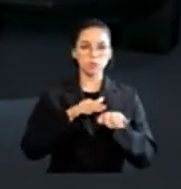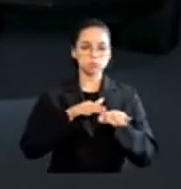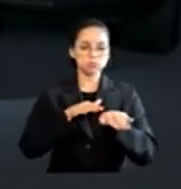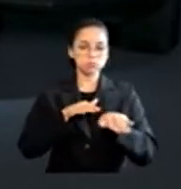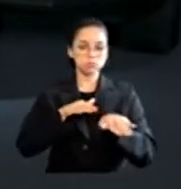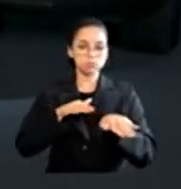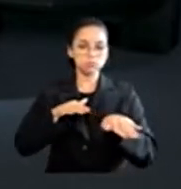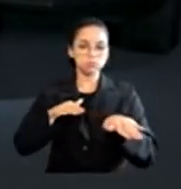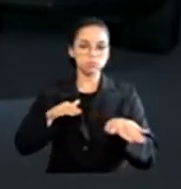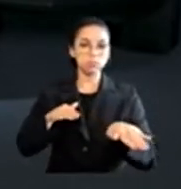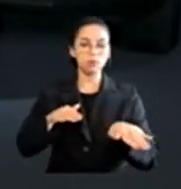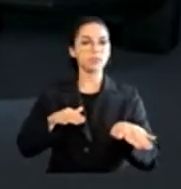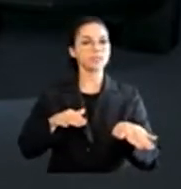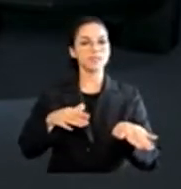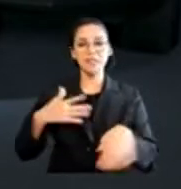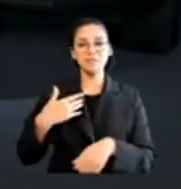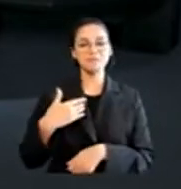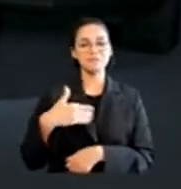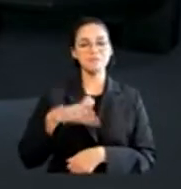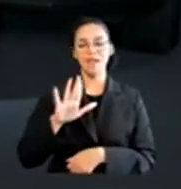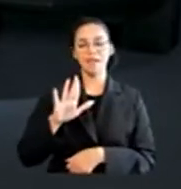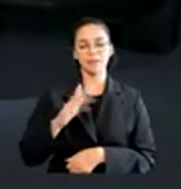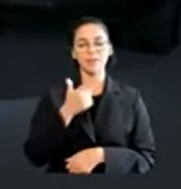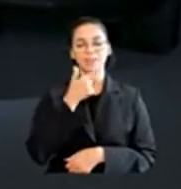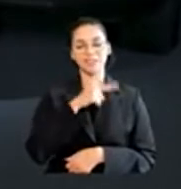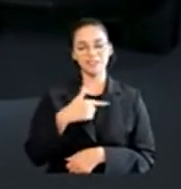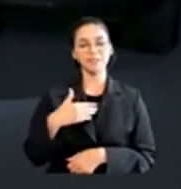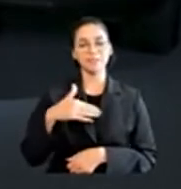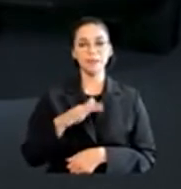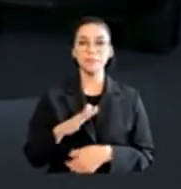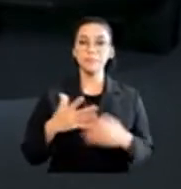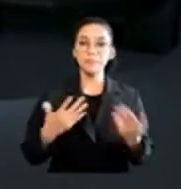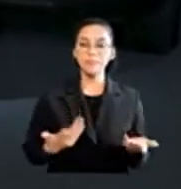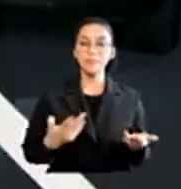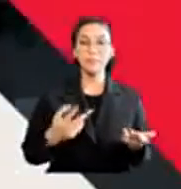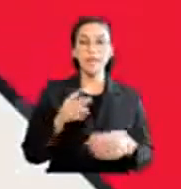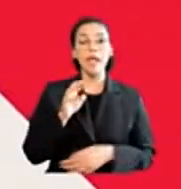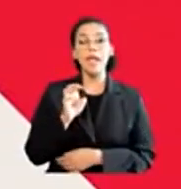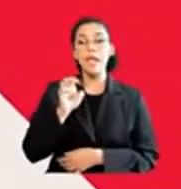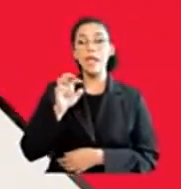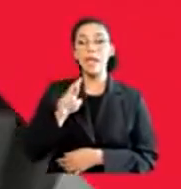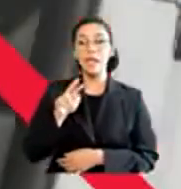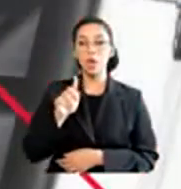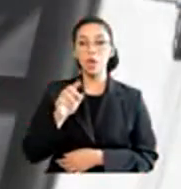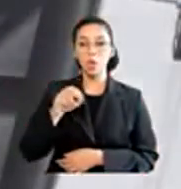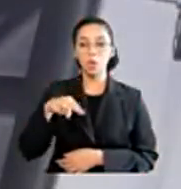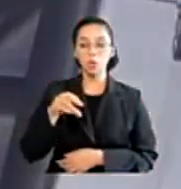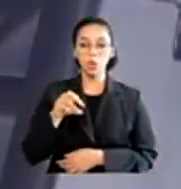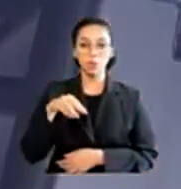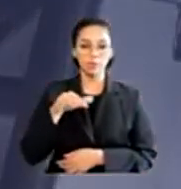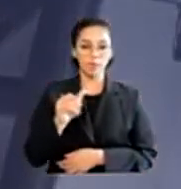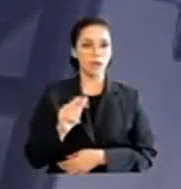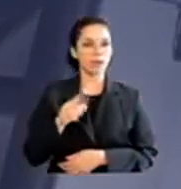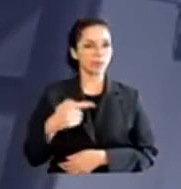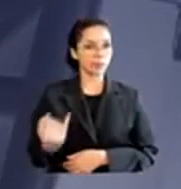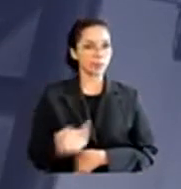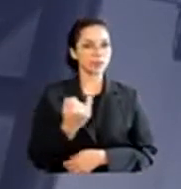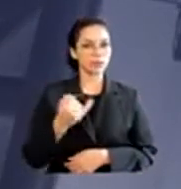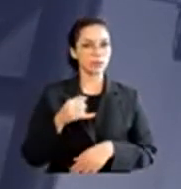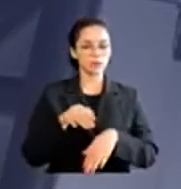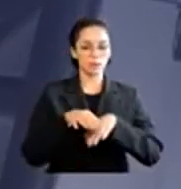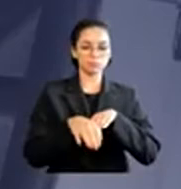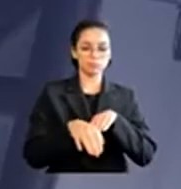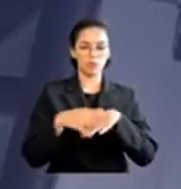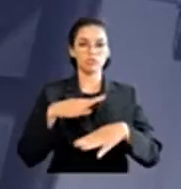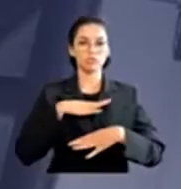renda muito mais. Dessa forma, ergonomia se torna primordial. Para começar, o volante com ajuste